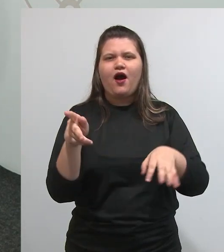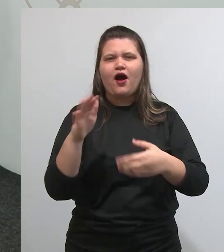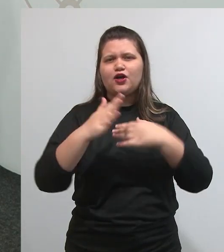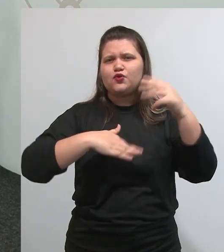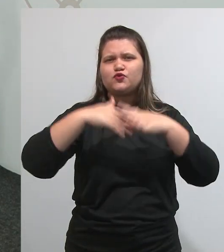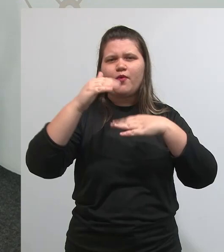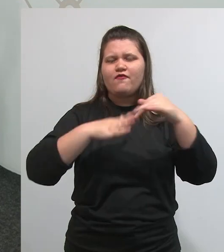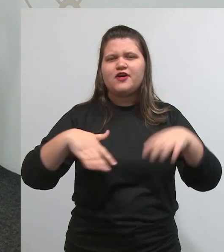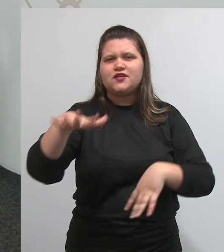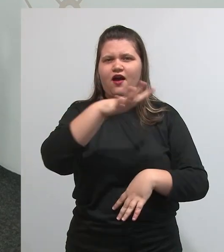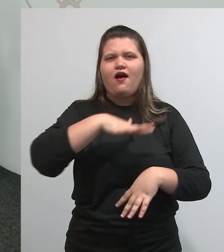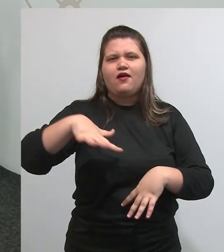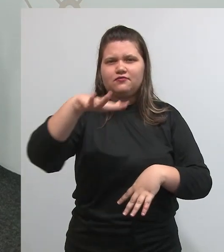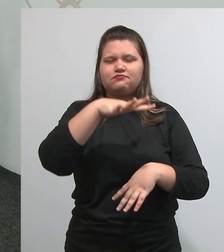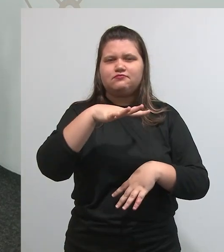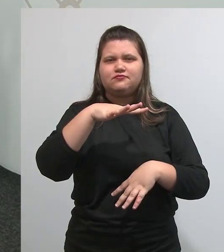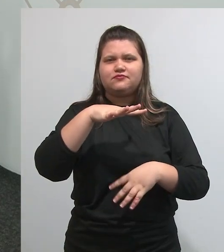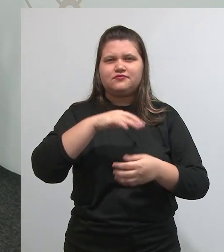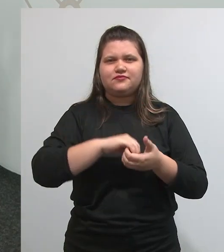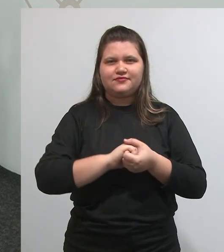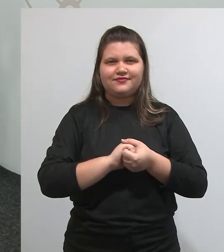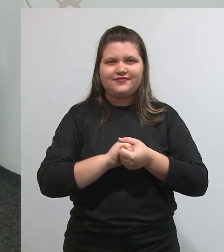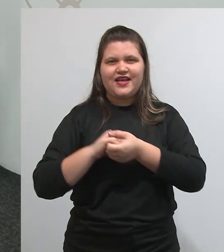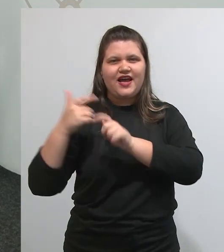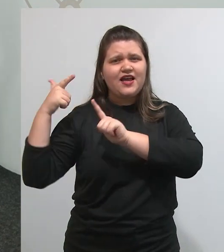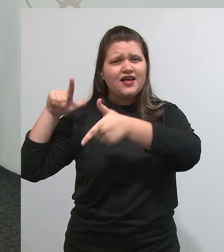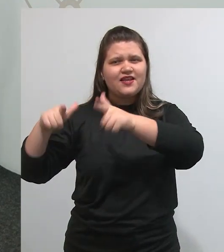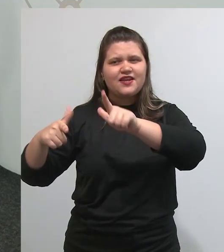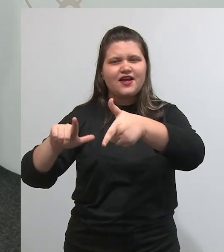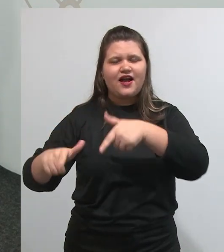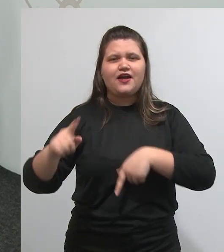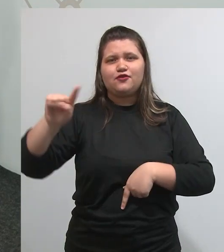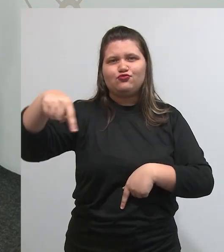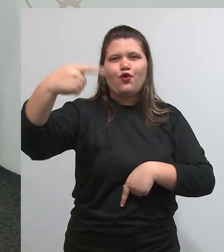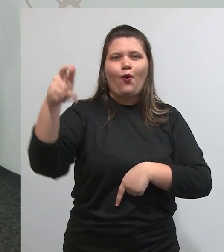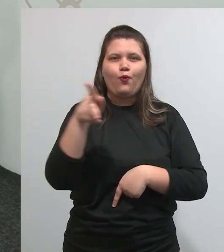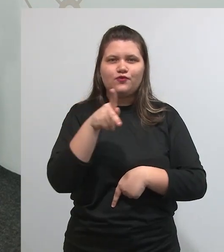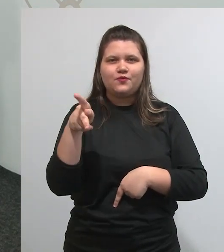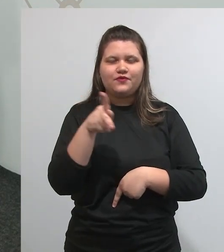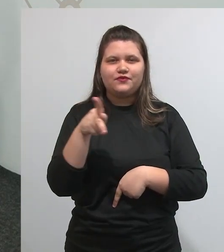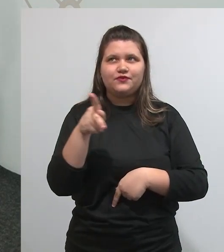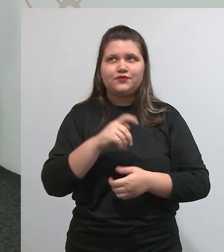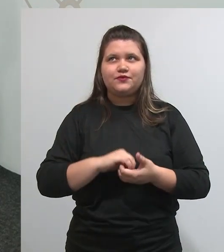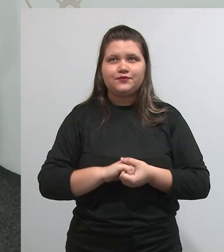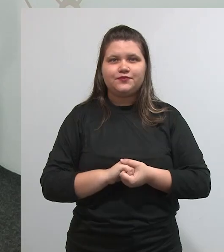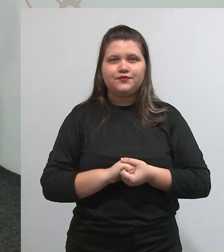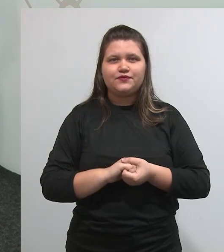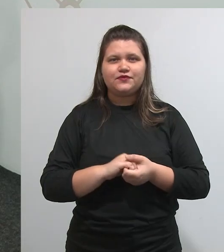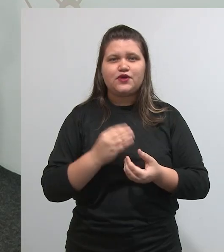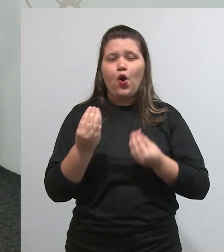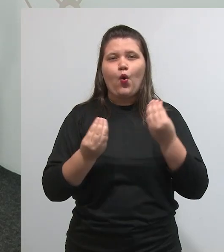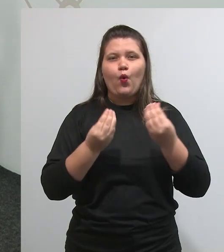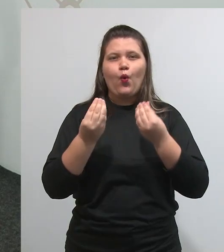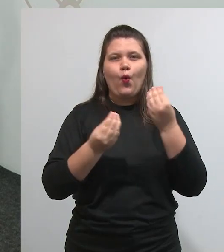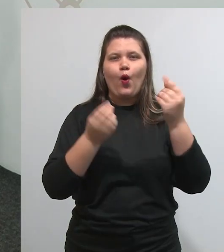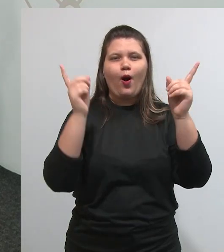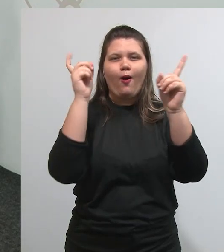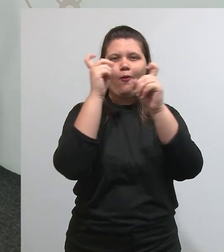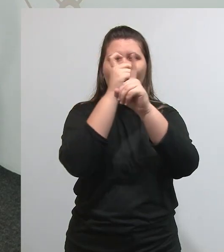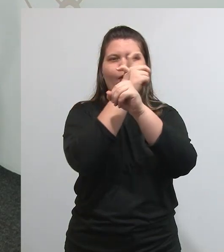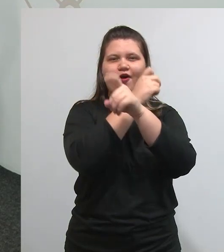de professores, não só na sua carreira, mas na carreira de outros professores. Como que foi esse desafio? Como foi